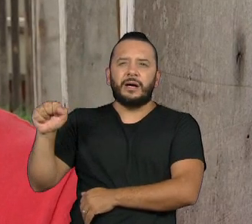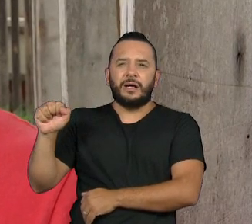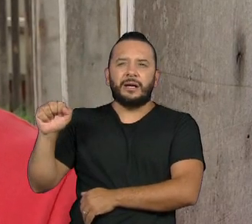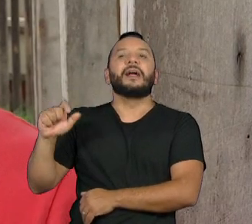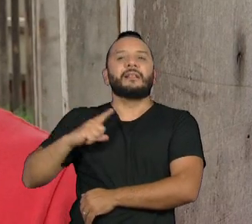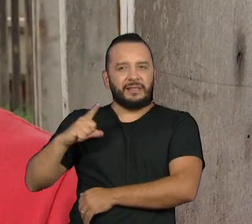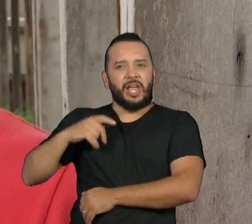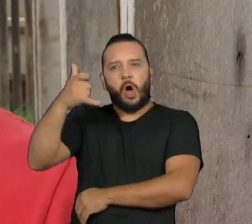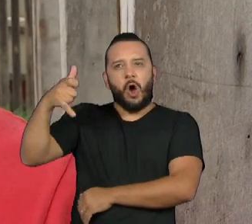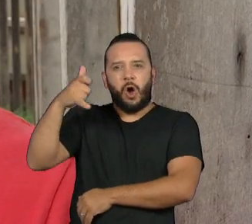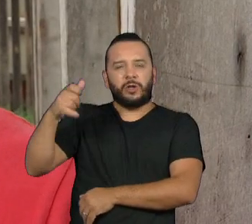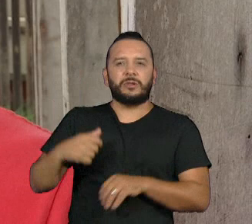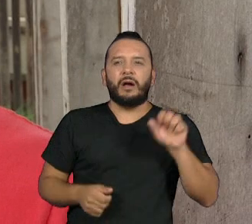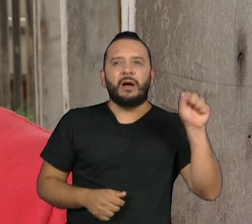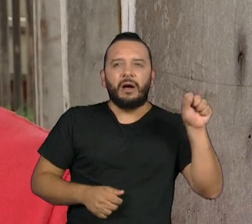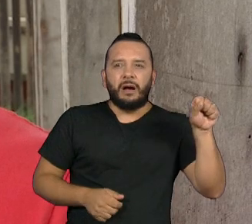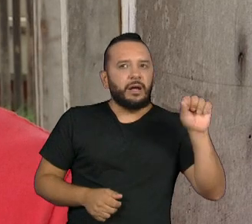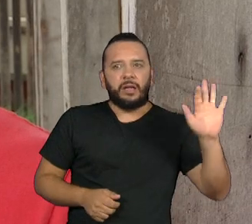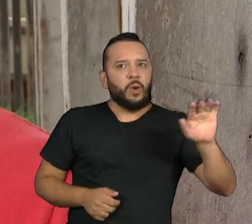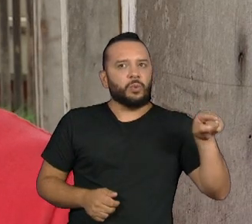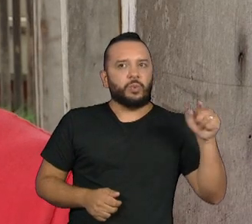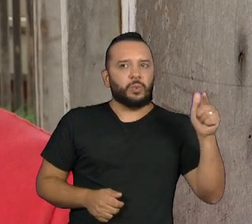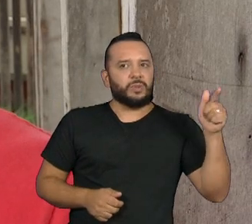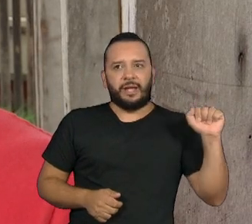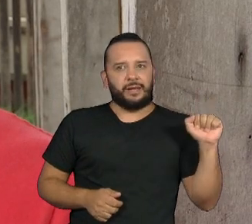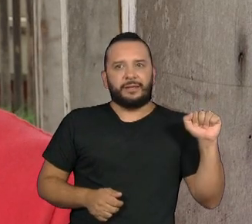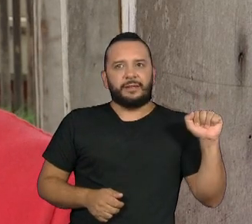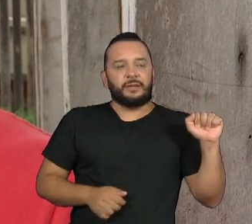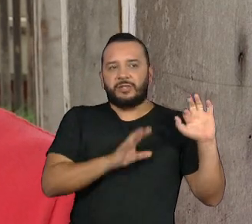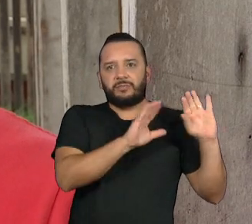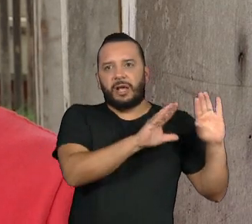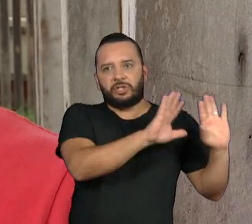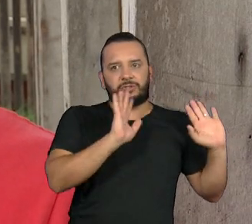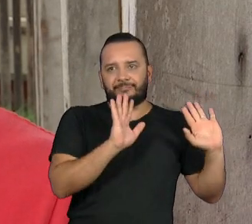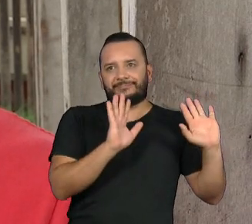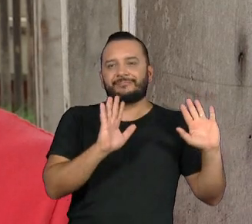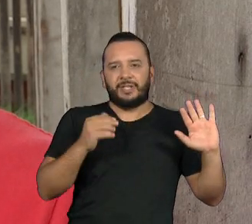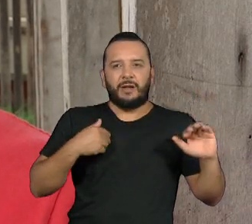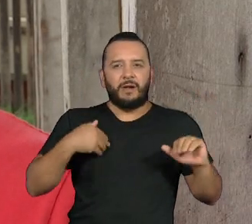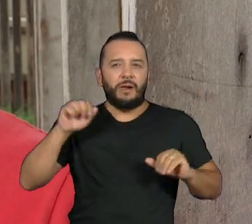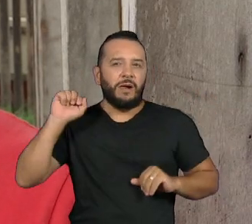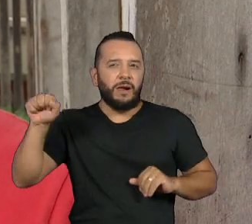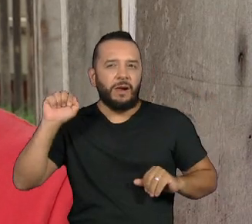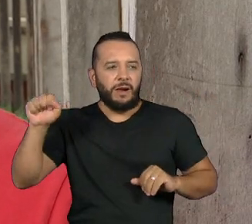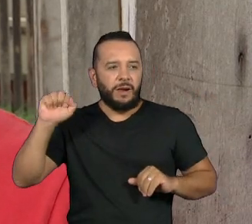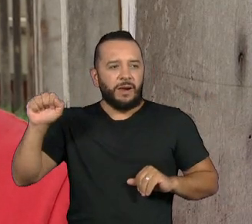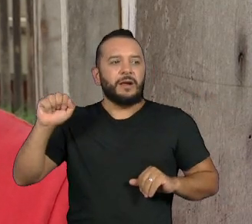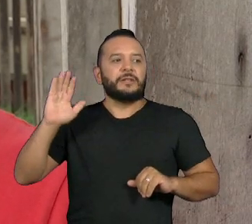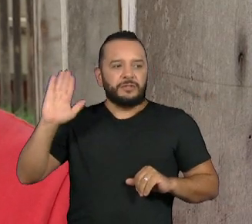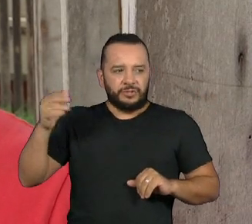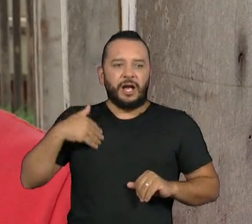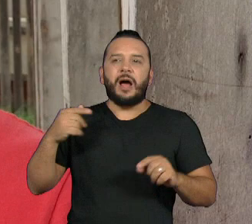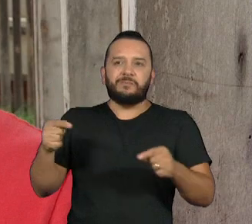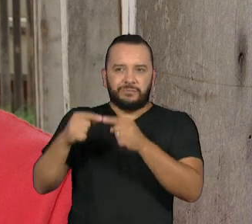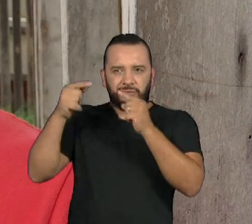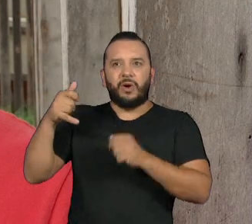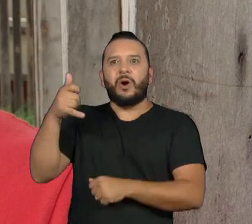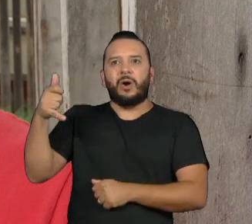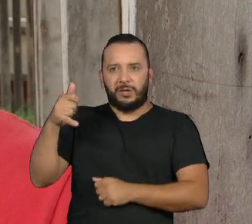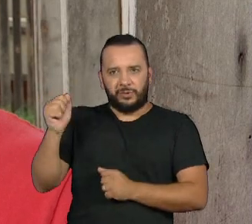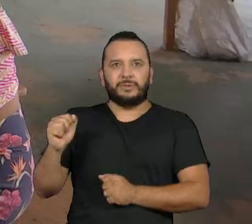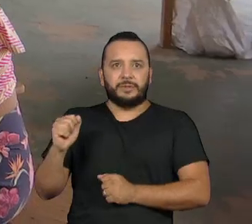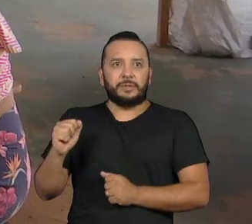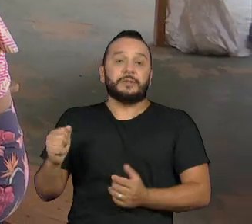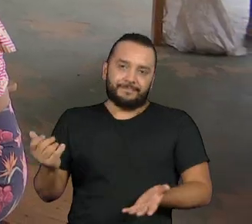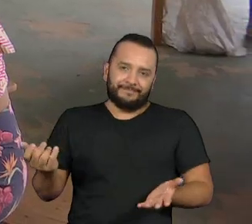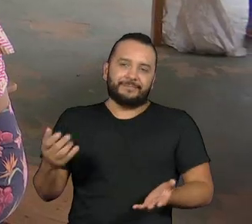não. Se tiver seca, eles nem furam, que não é para comprometer a árvore, né? Que aquela árvore mais antiga ali, ela serve para a reprodução das